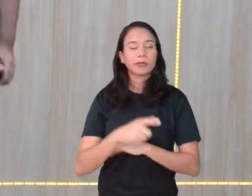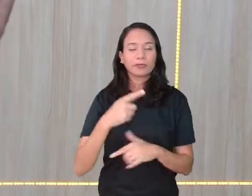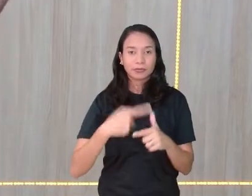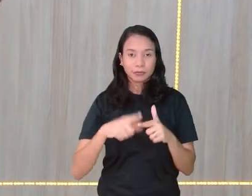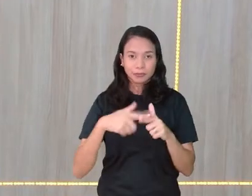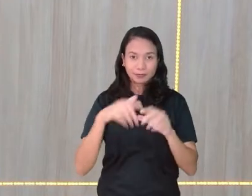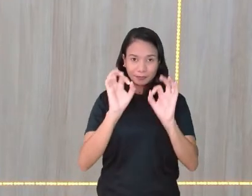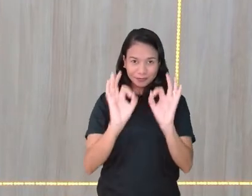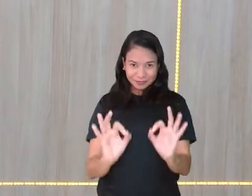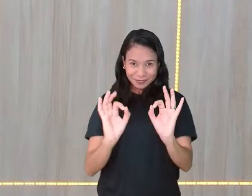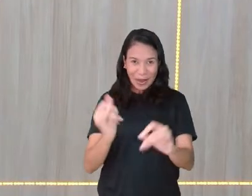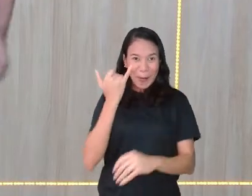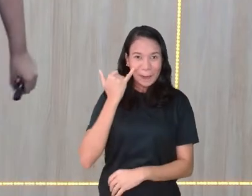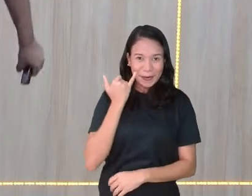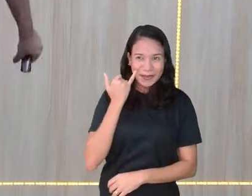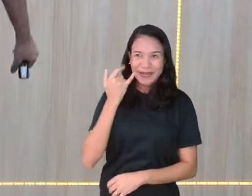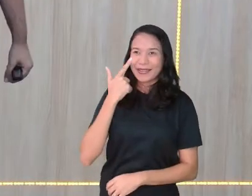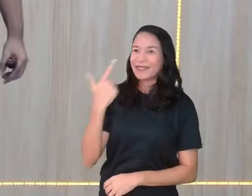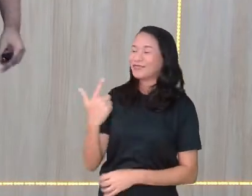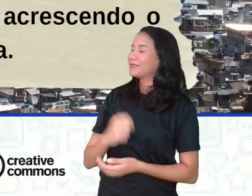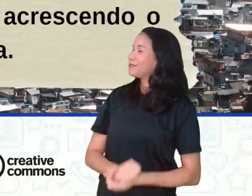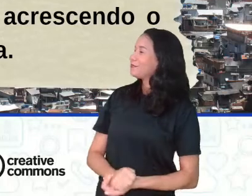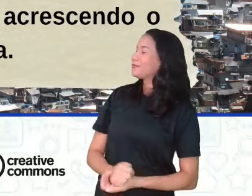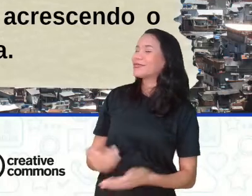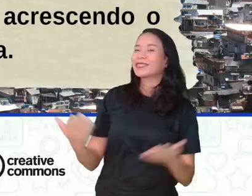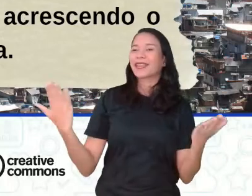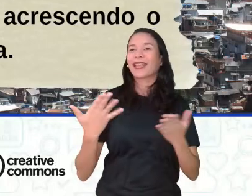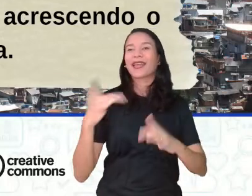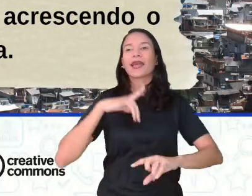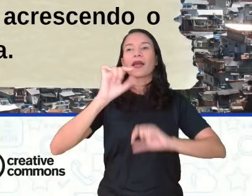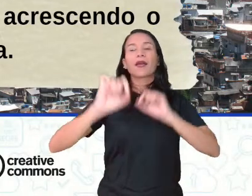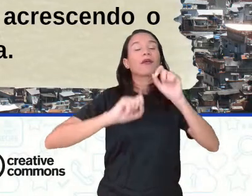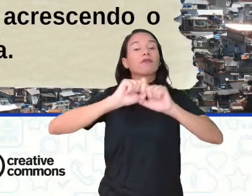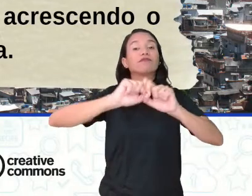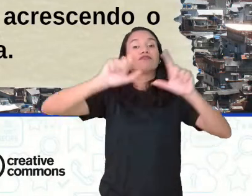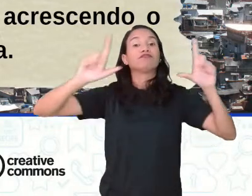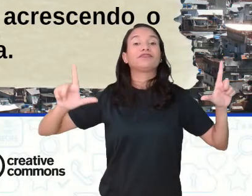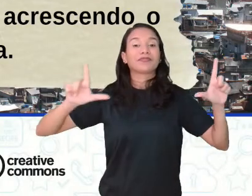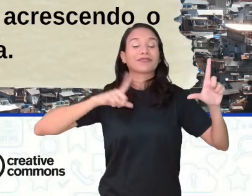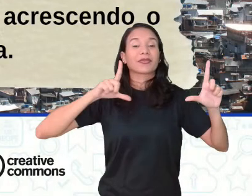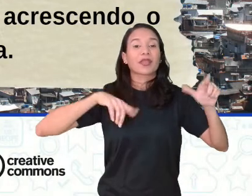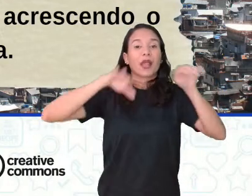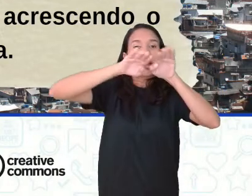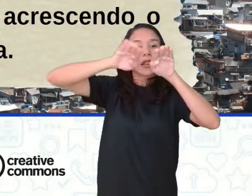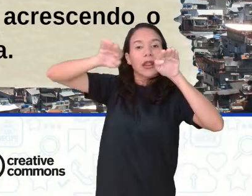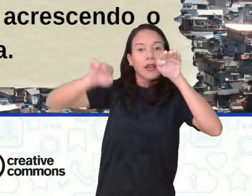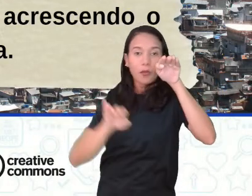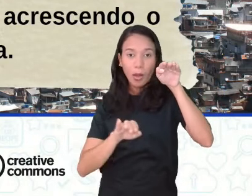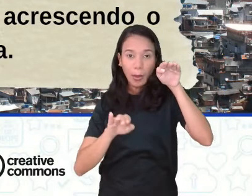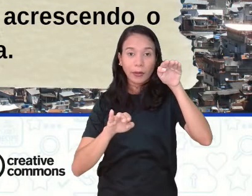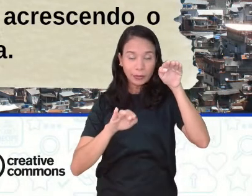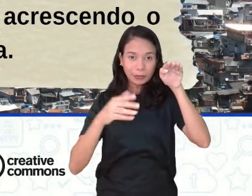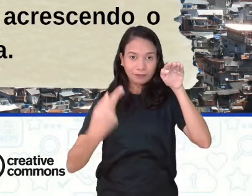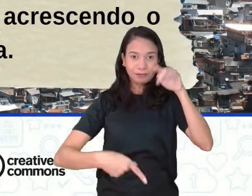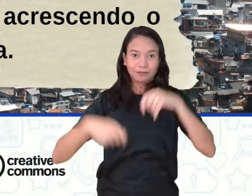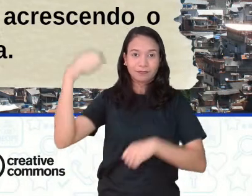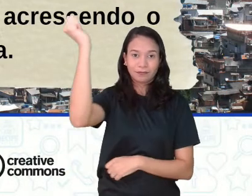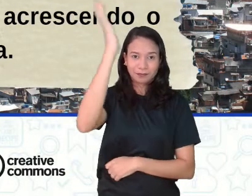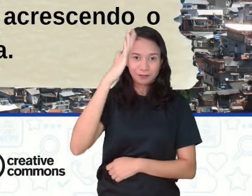Billy Paul? Tranquilo aí, né? Olha aí chegando na sua tela a desigualdade